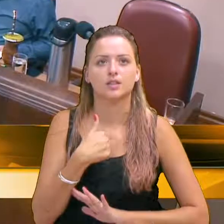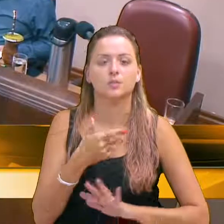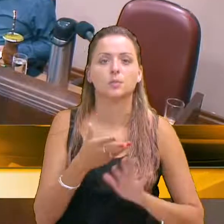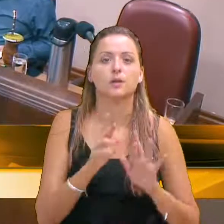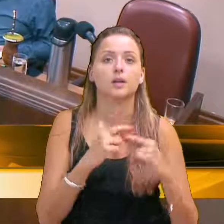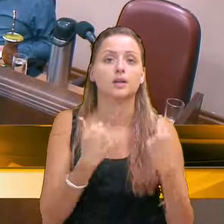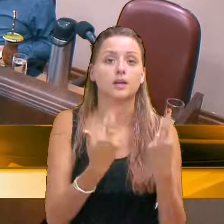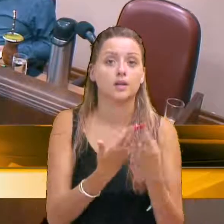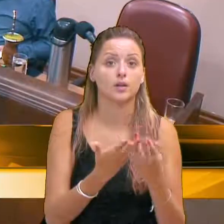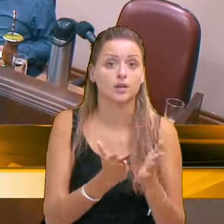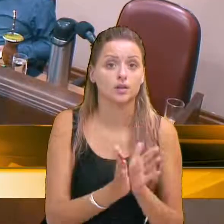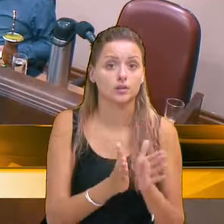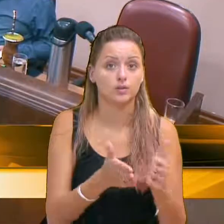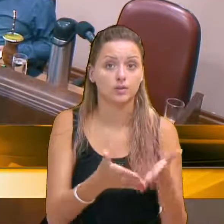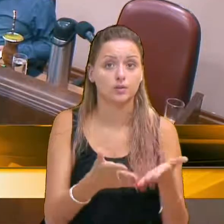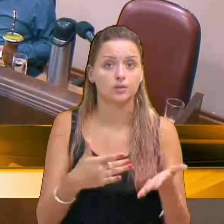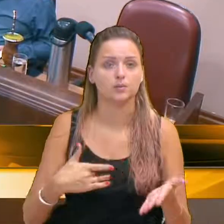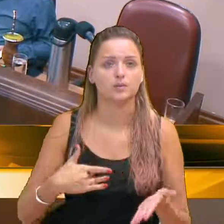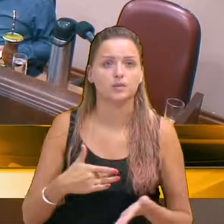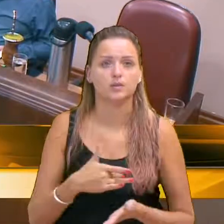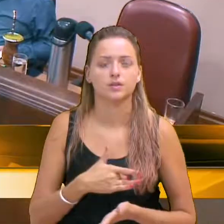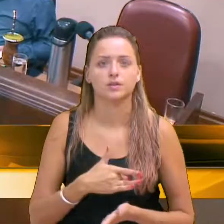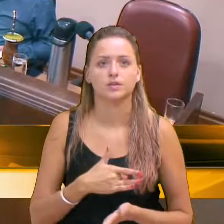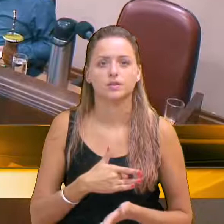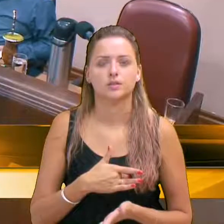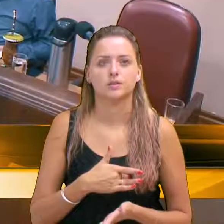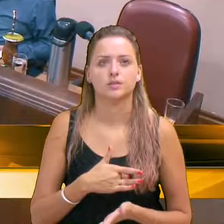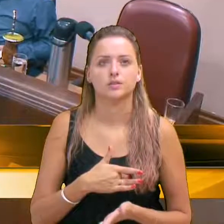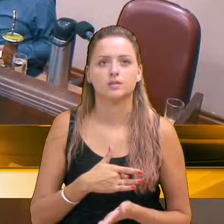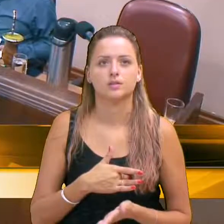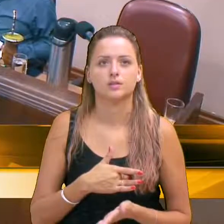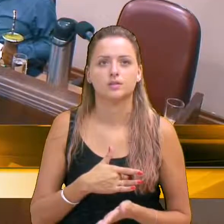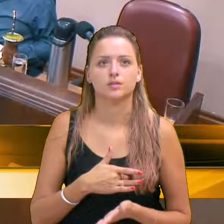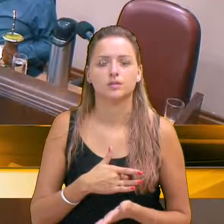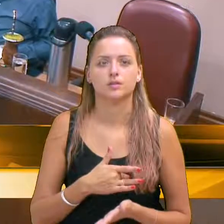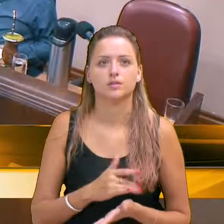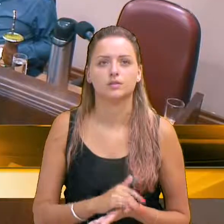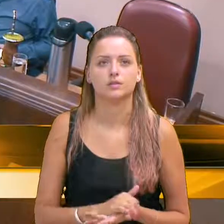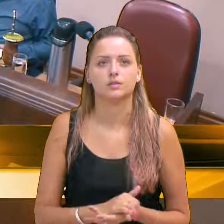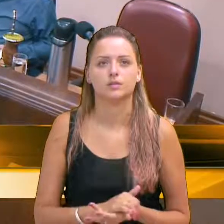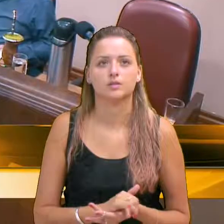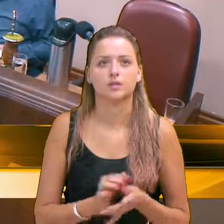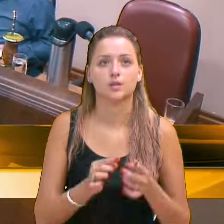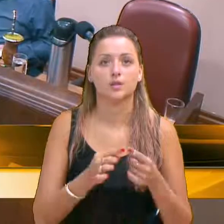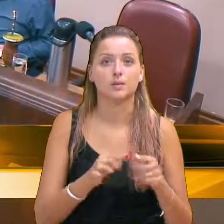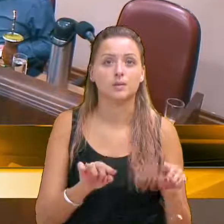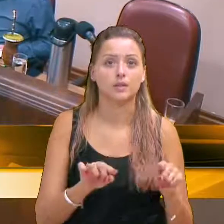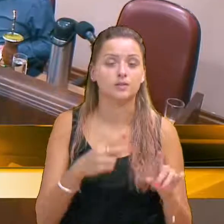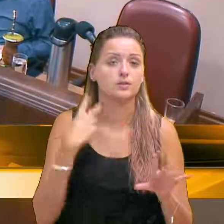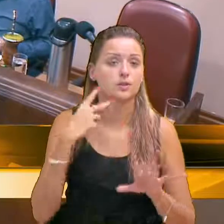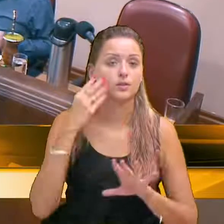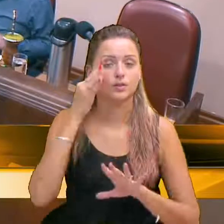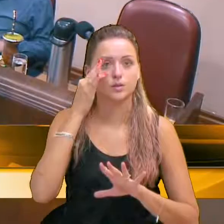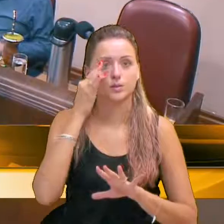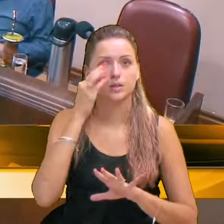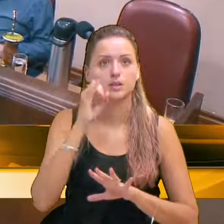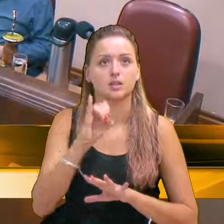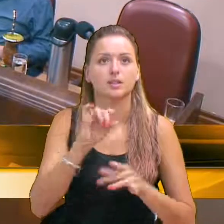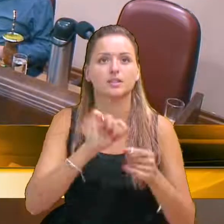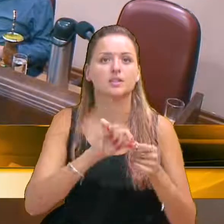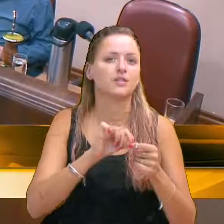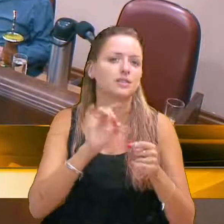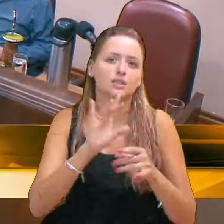comissão de saúde, mas a gente puder ver com os vereadores que estão aqui na casa, a gente puder fazer uma